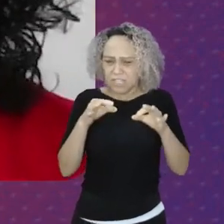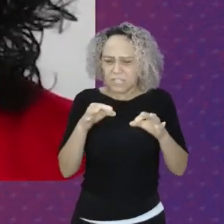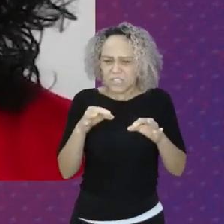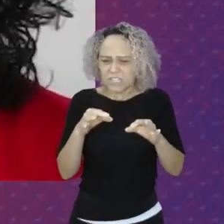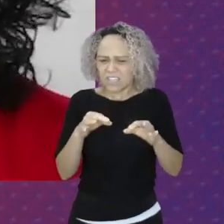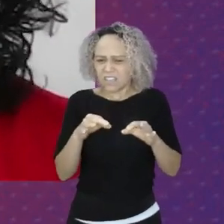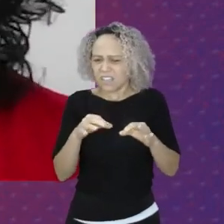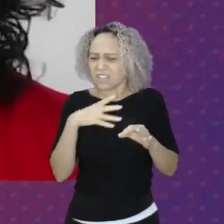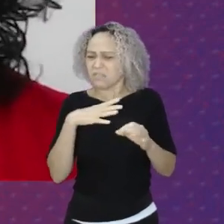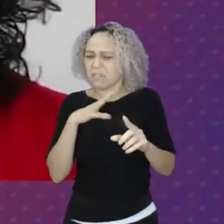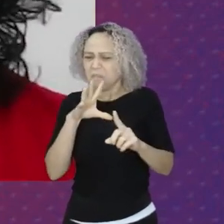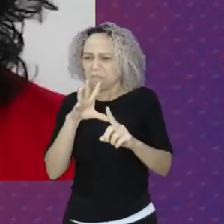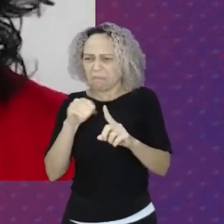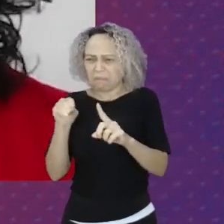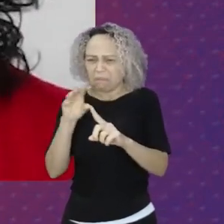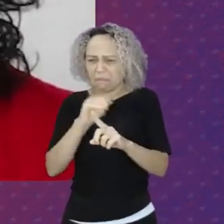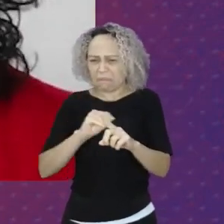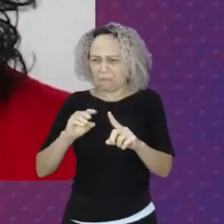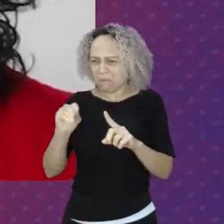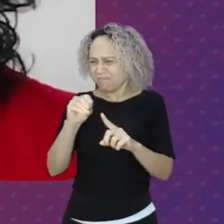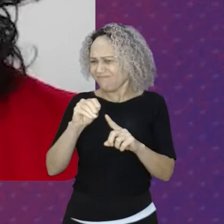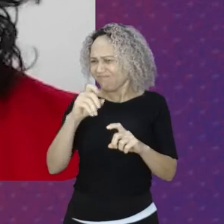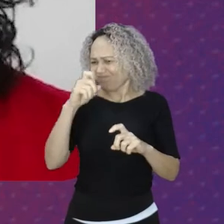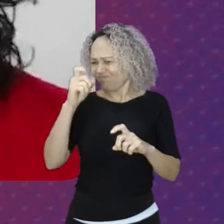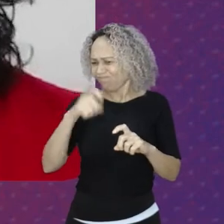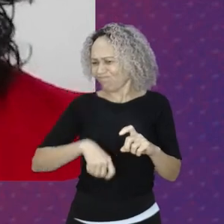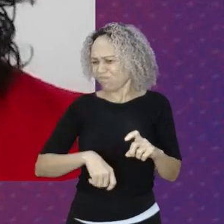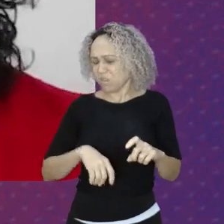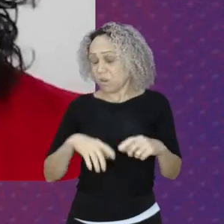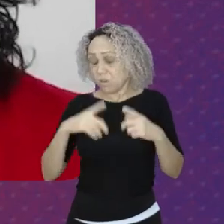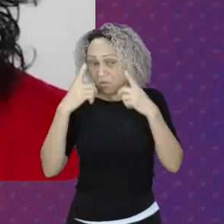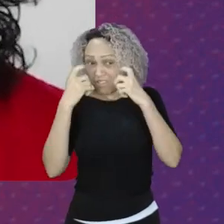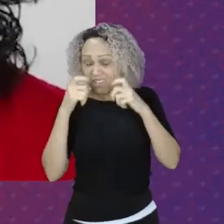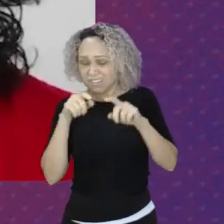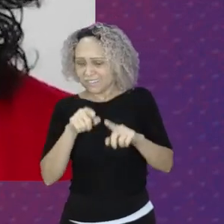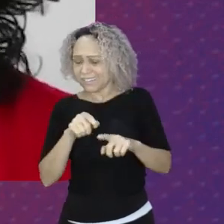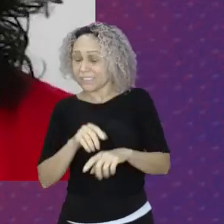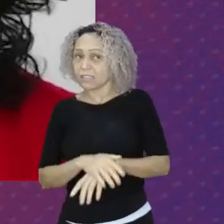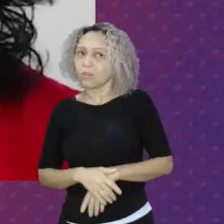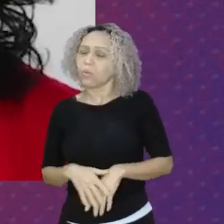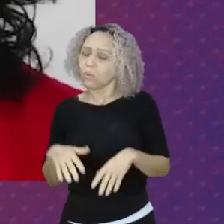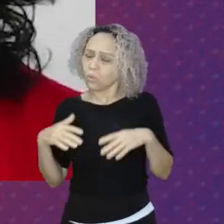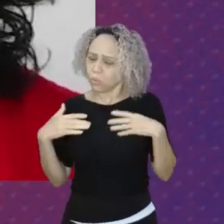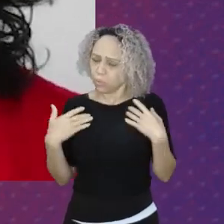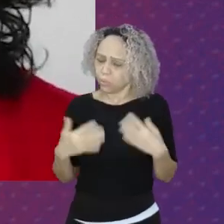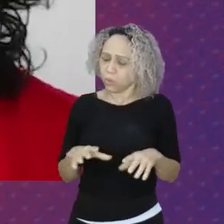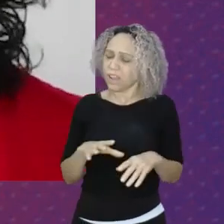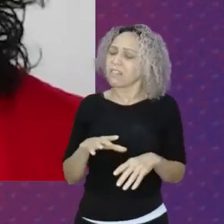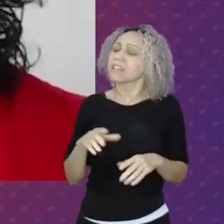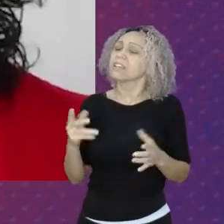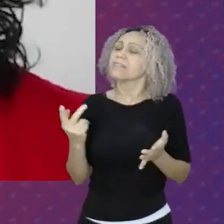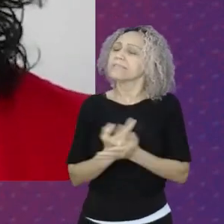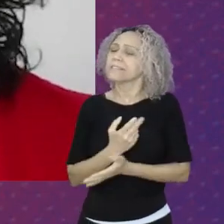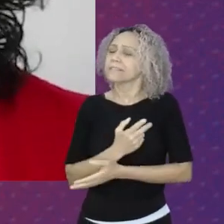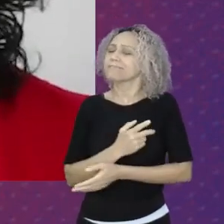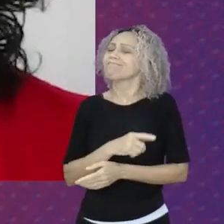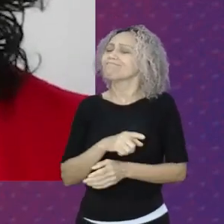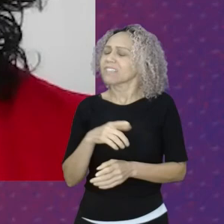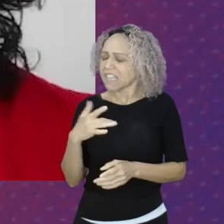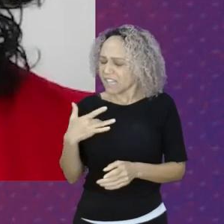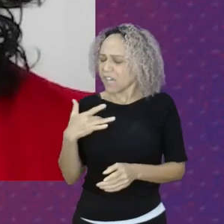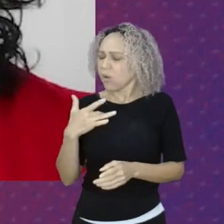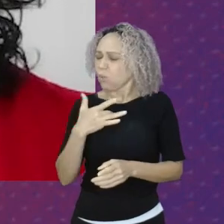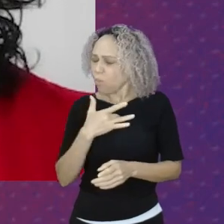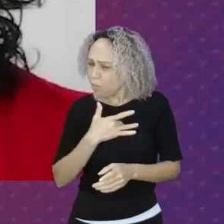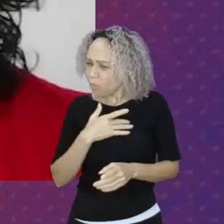seu direito à saúde violado. E é muito importante a gente pensar agora um pouquinho sobre a